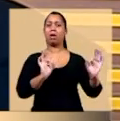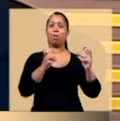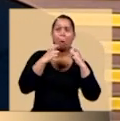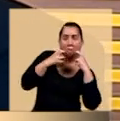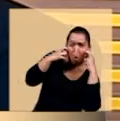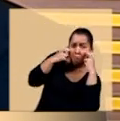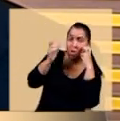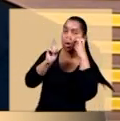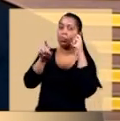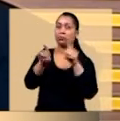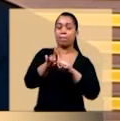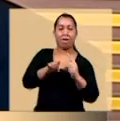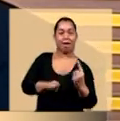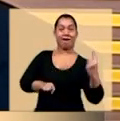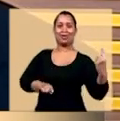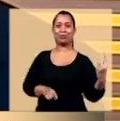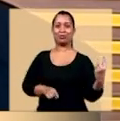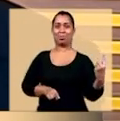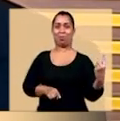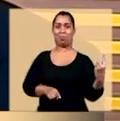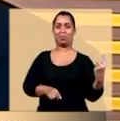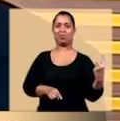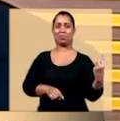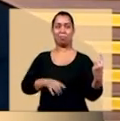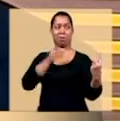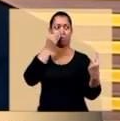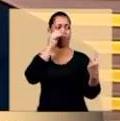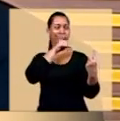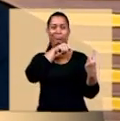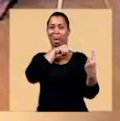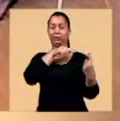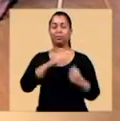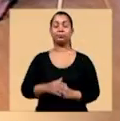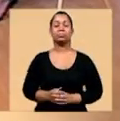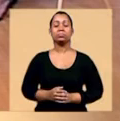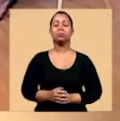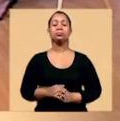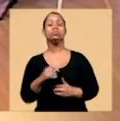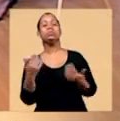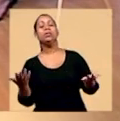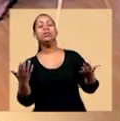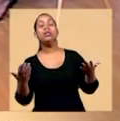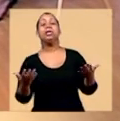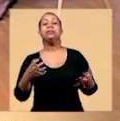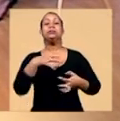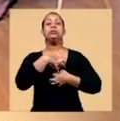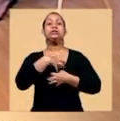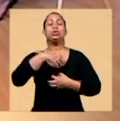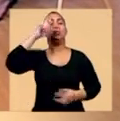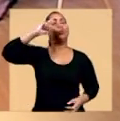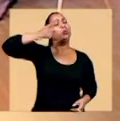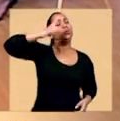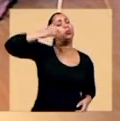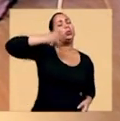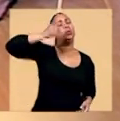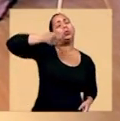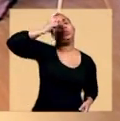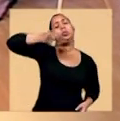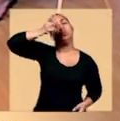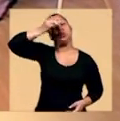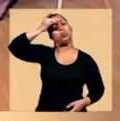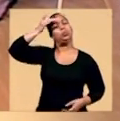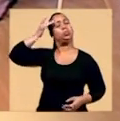gozação, mas é também por exclusão, por omissão. Isso é terrível, terrível. Ô Ingrid, e essa atitude